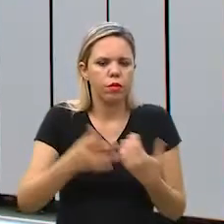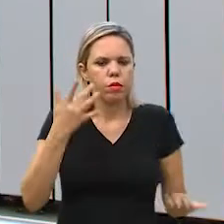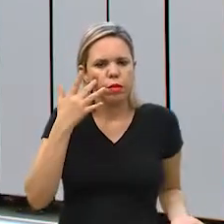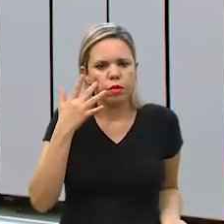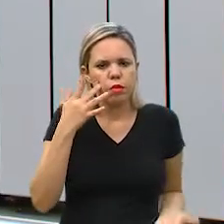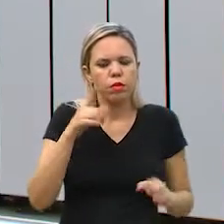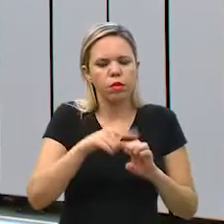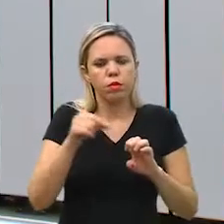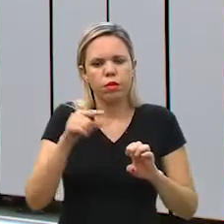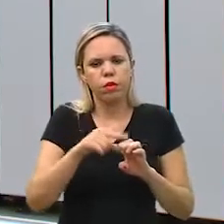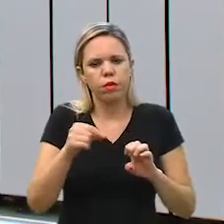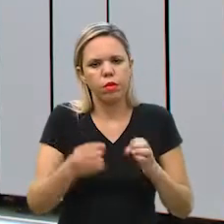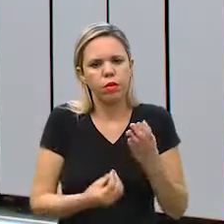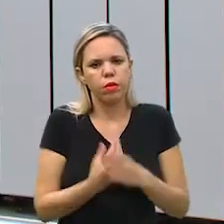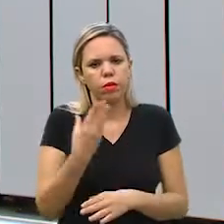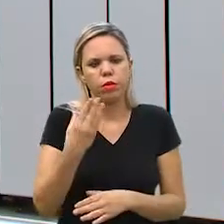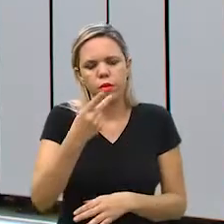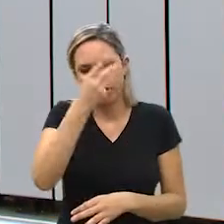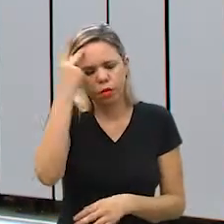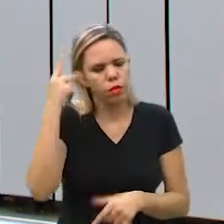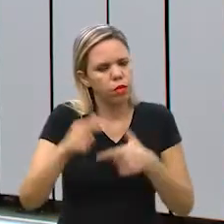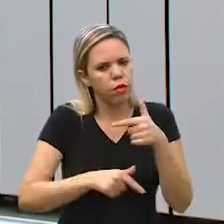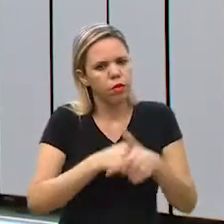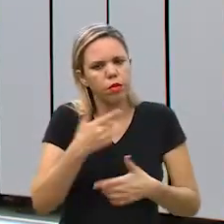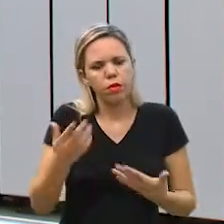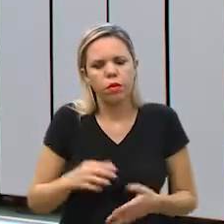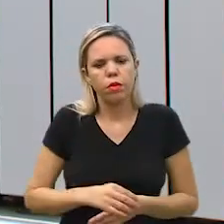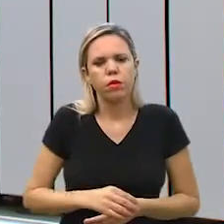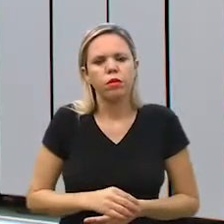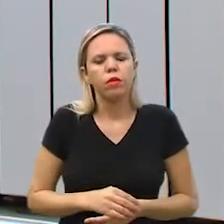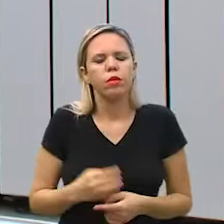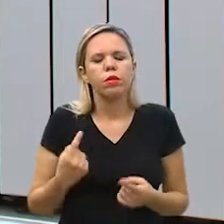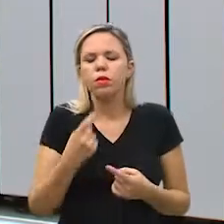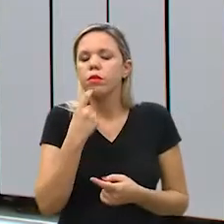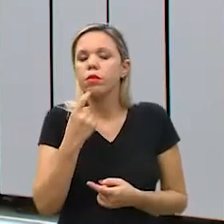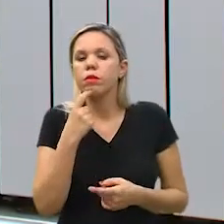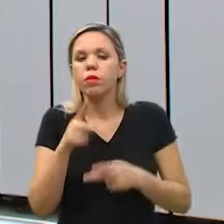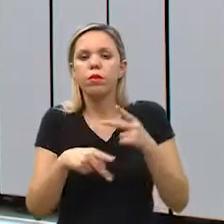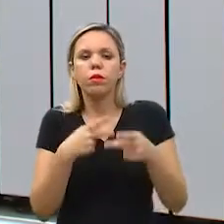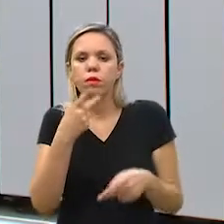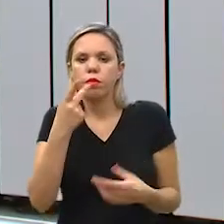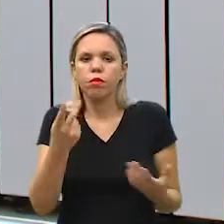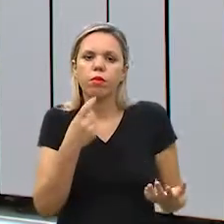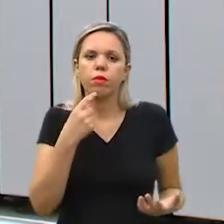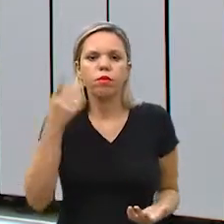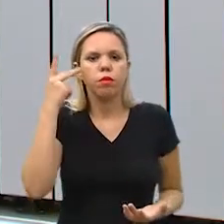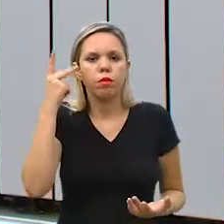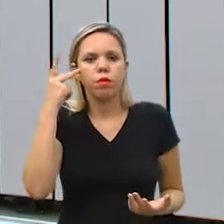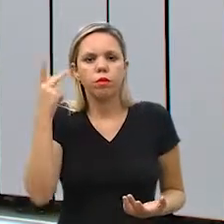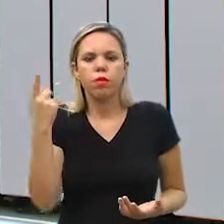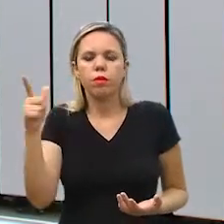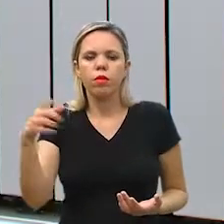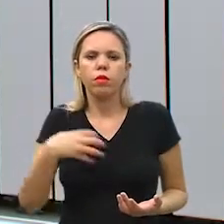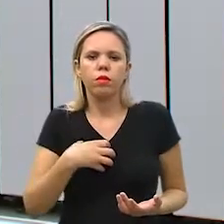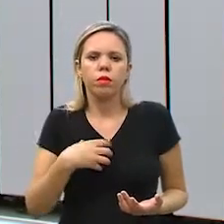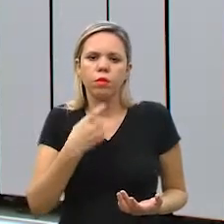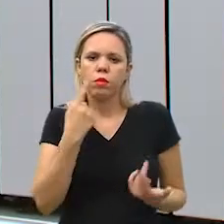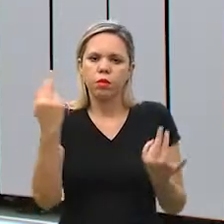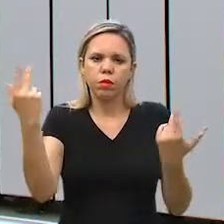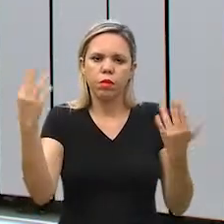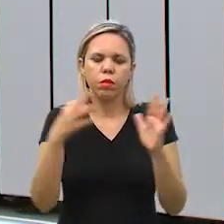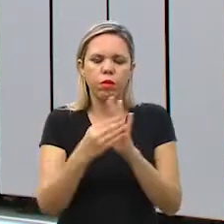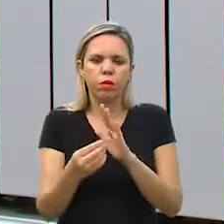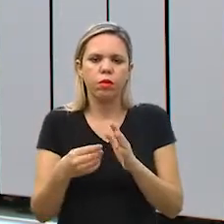gera empreendedorismo, gera a pessoa trabalhar, né? Porque Campinas, o pessoal fala que São Paulo é locomotiva. Campinas também